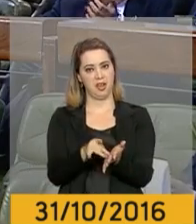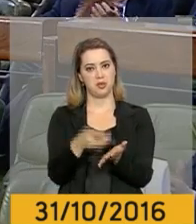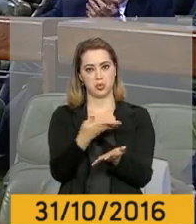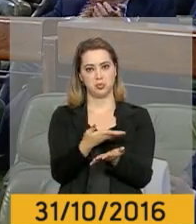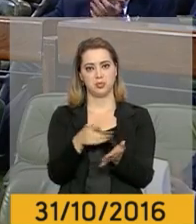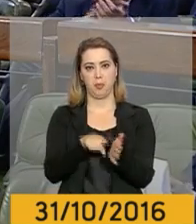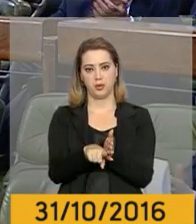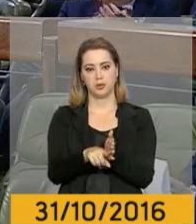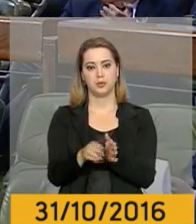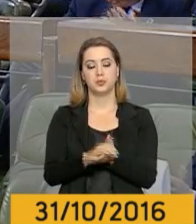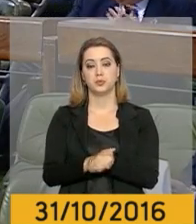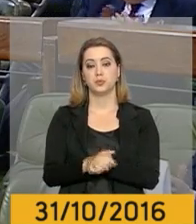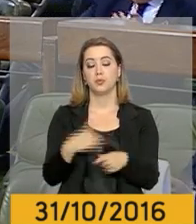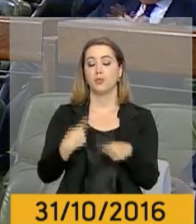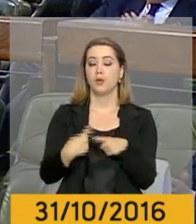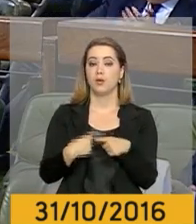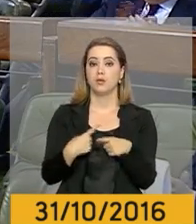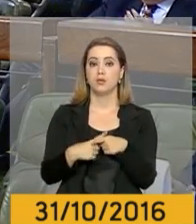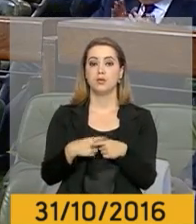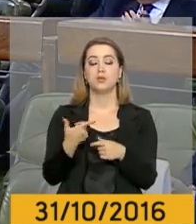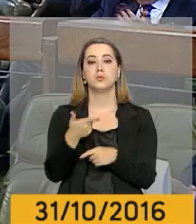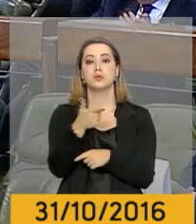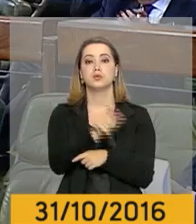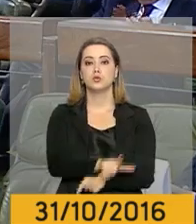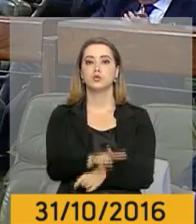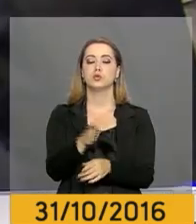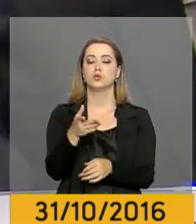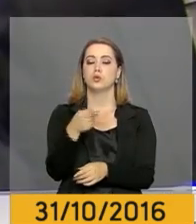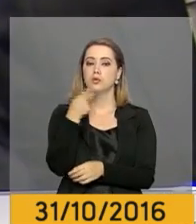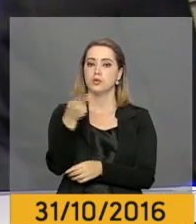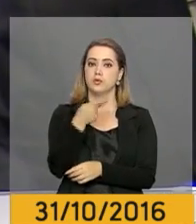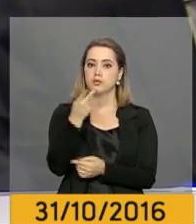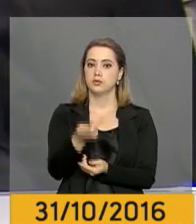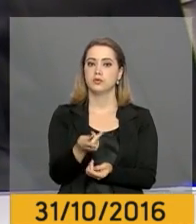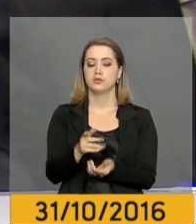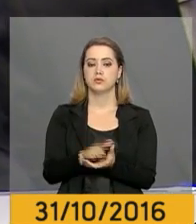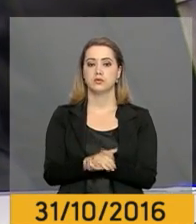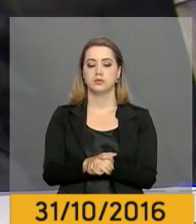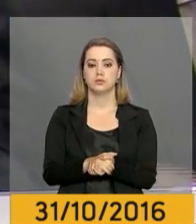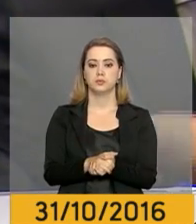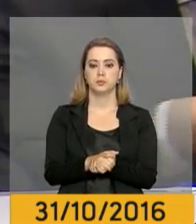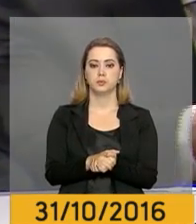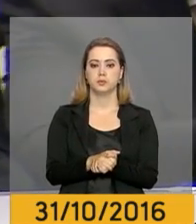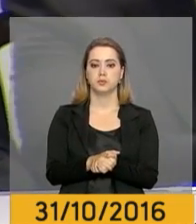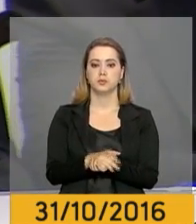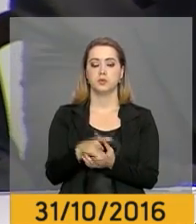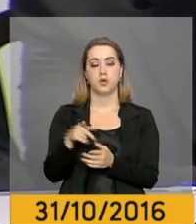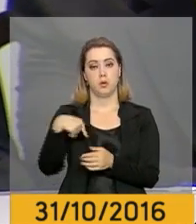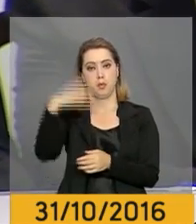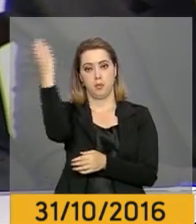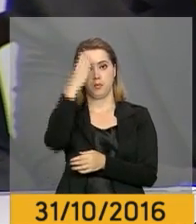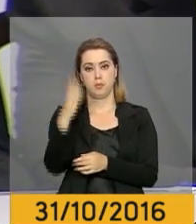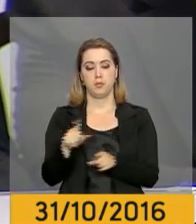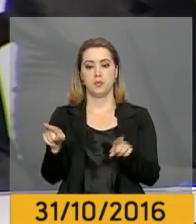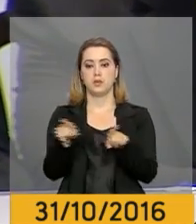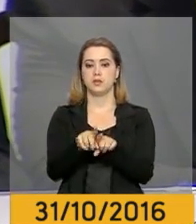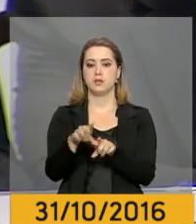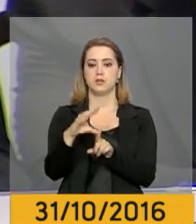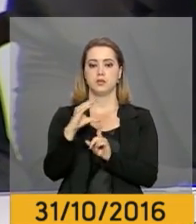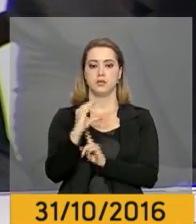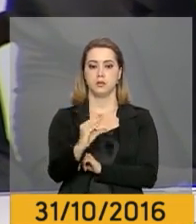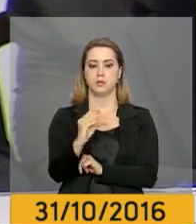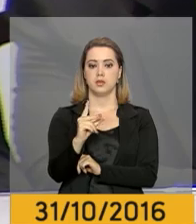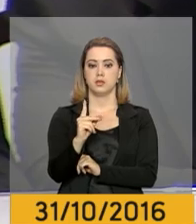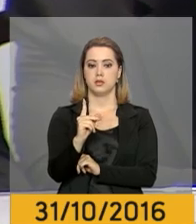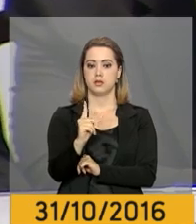verdade portanto eu reitero igualmente que para o Brasil e para a cplp É uma honra